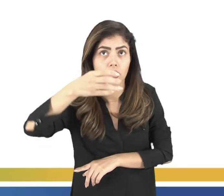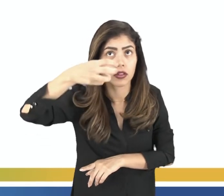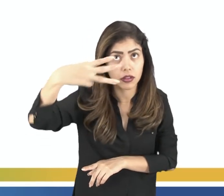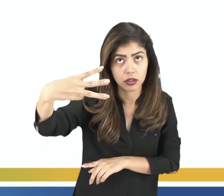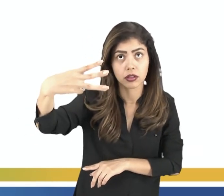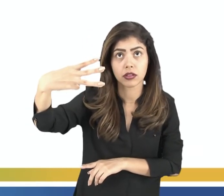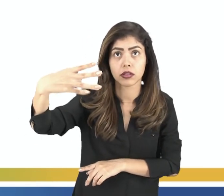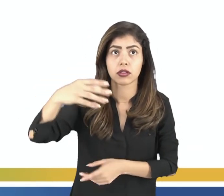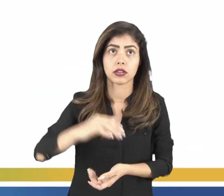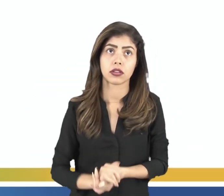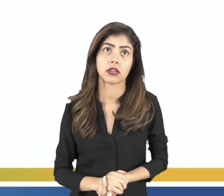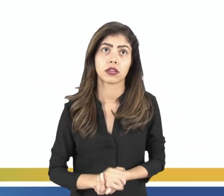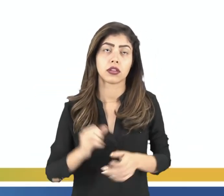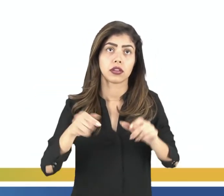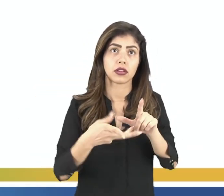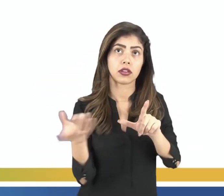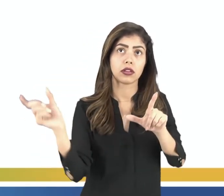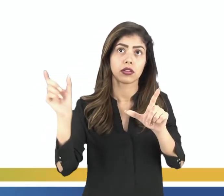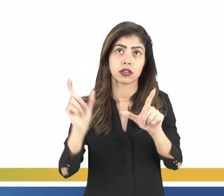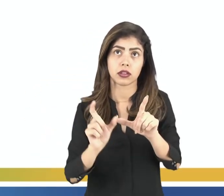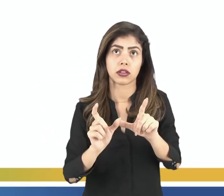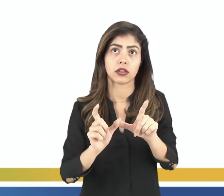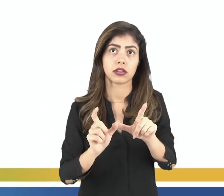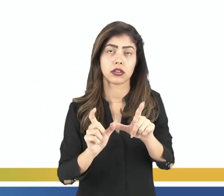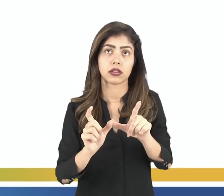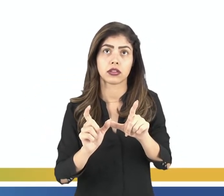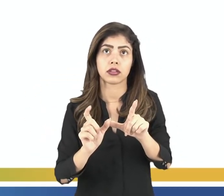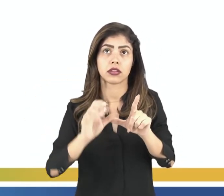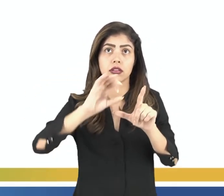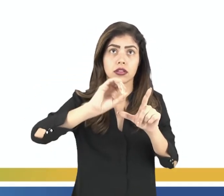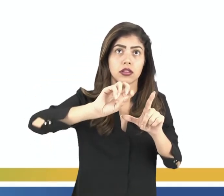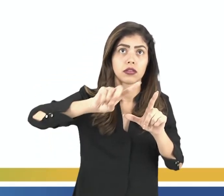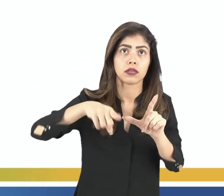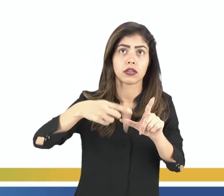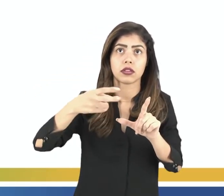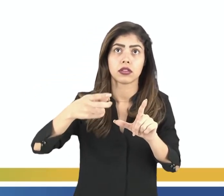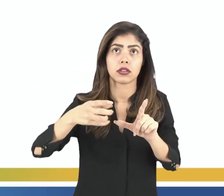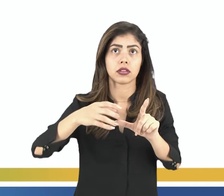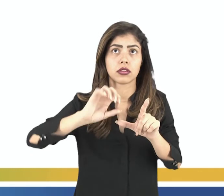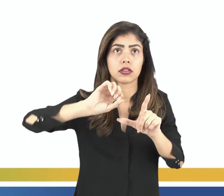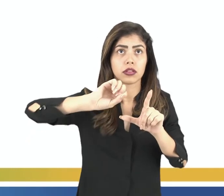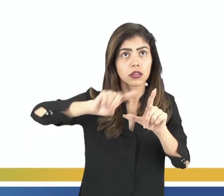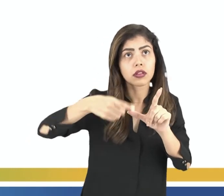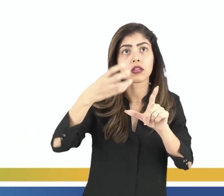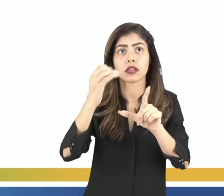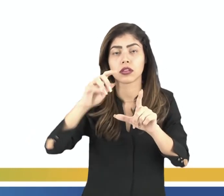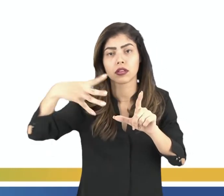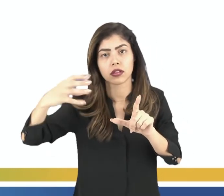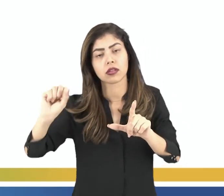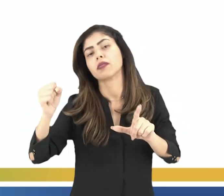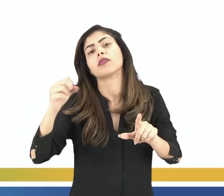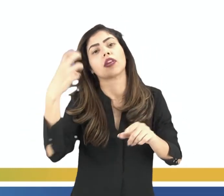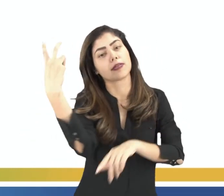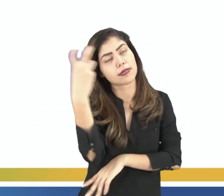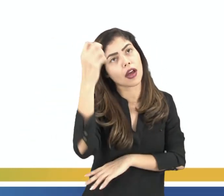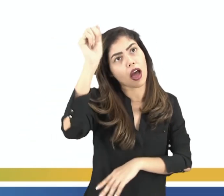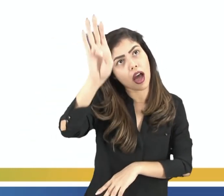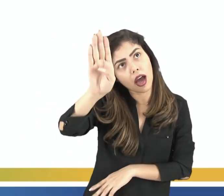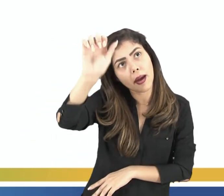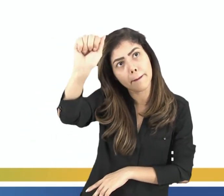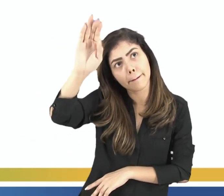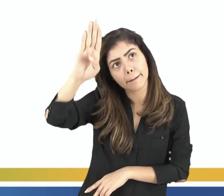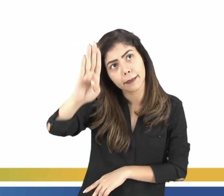0,03. E log de 3 igual a 0,48. Nós foi dado também 5 alternativas.